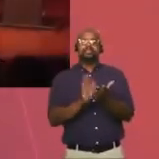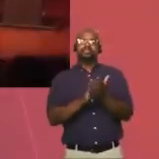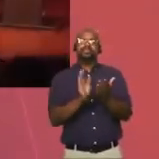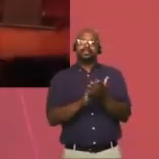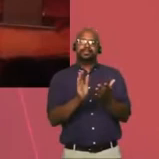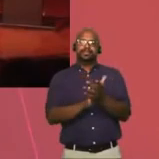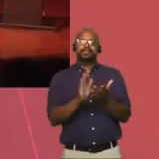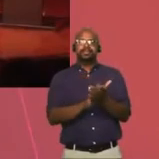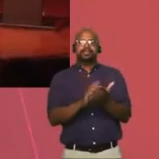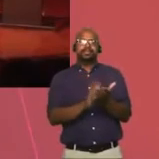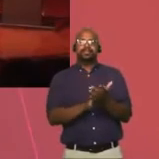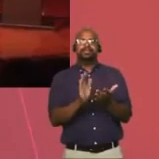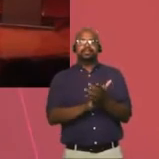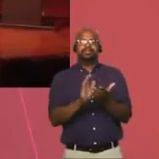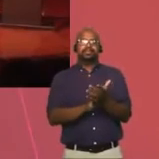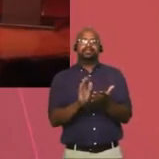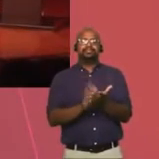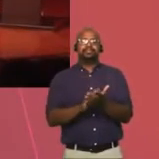oh